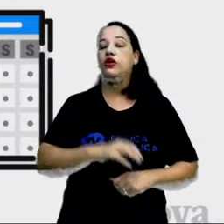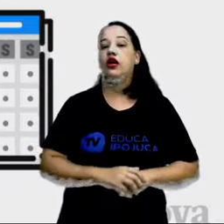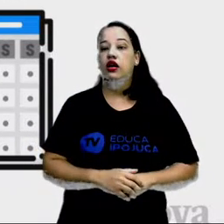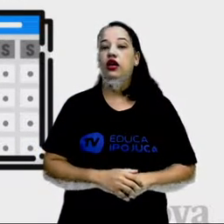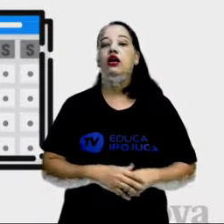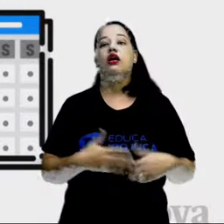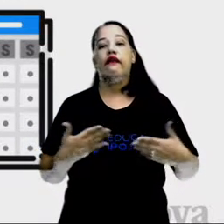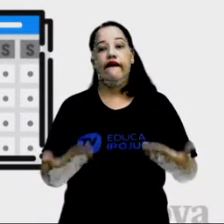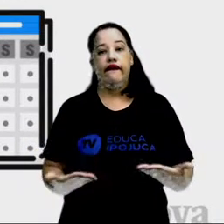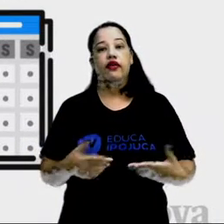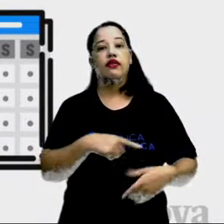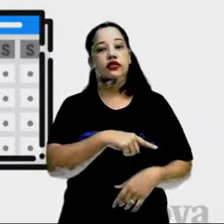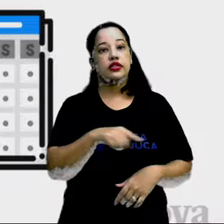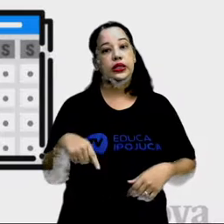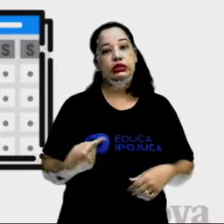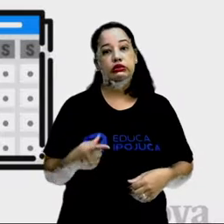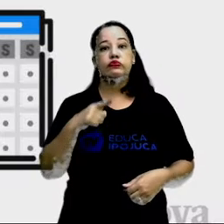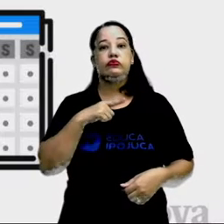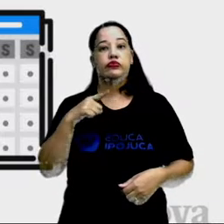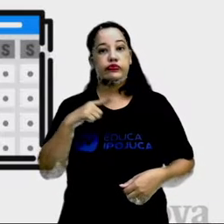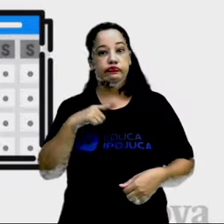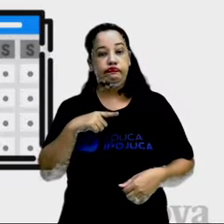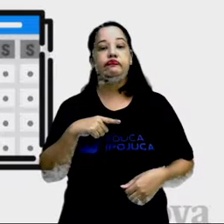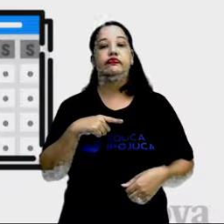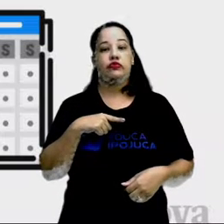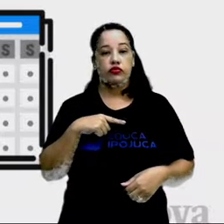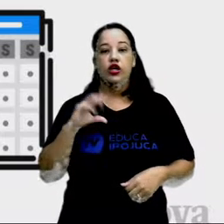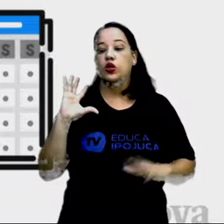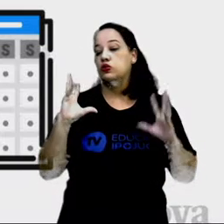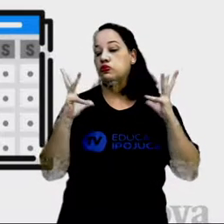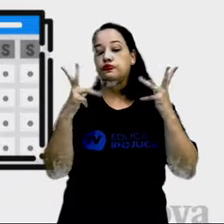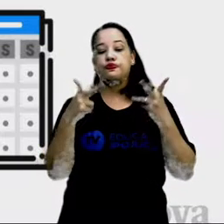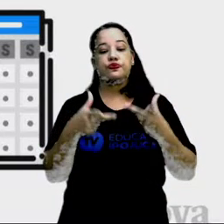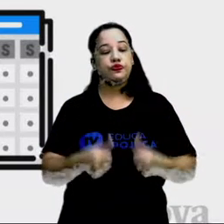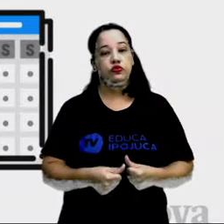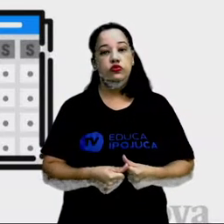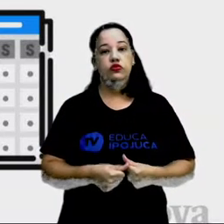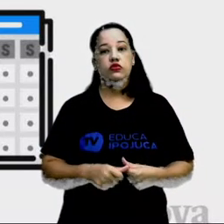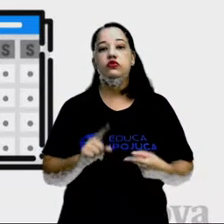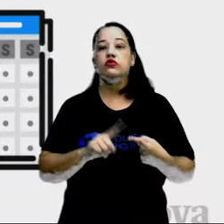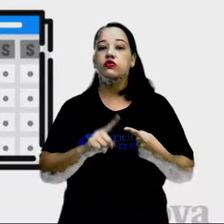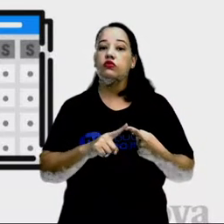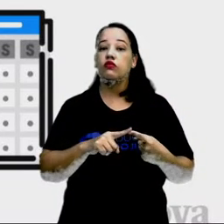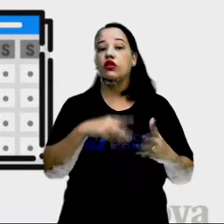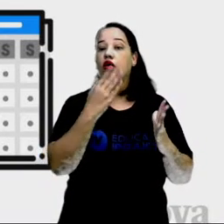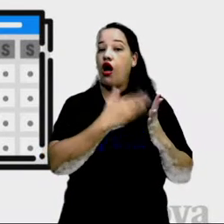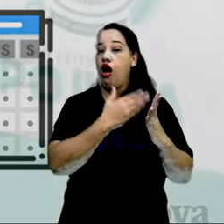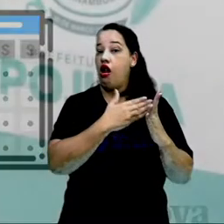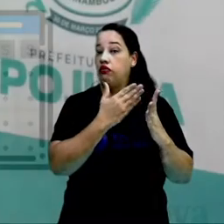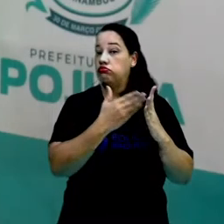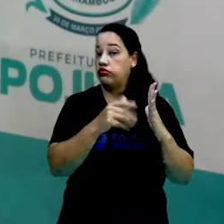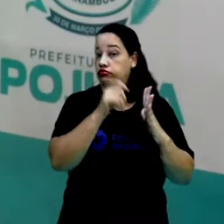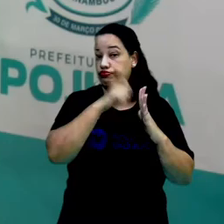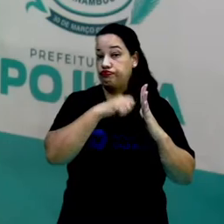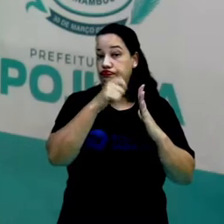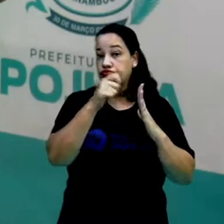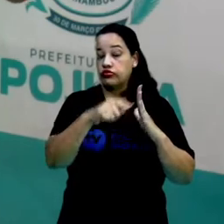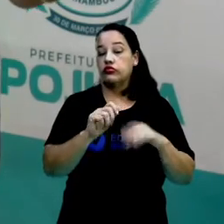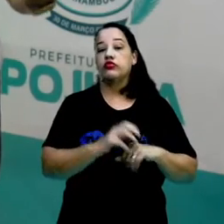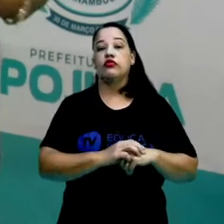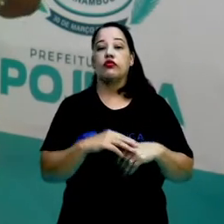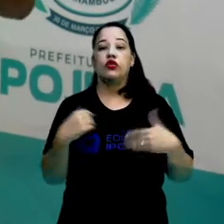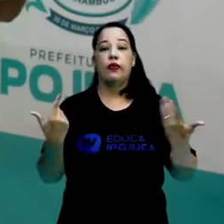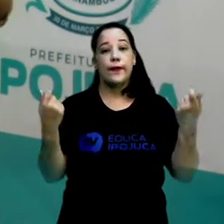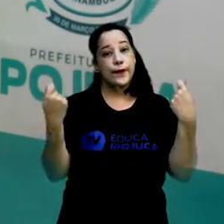que é uma configuração do que está muito próximo da gente, de todos nós. E o calendário. Por quê?